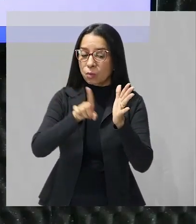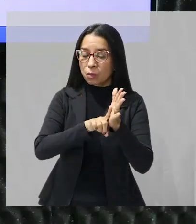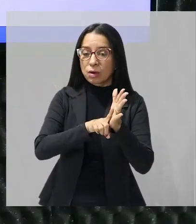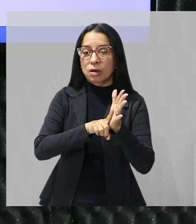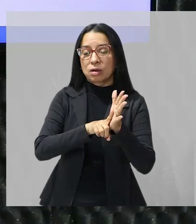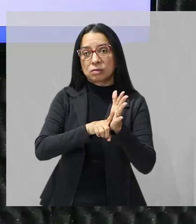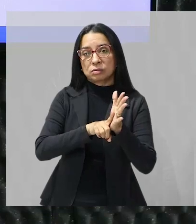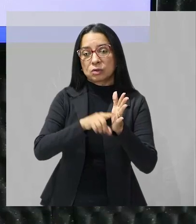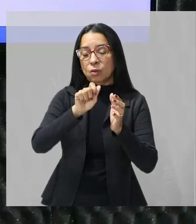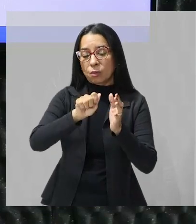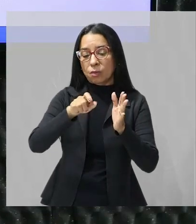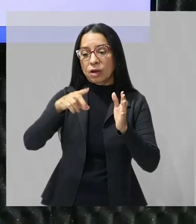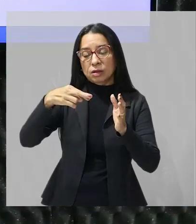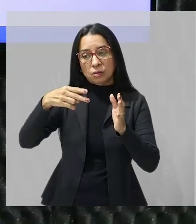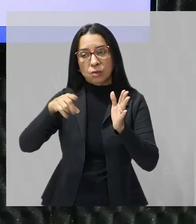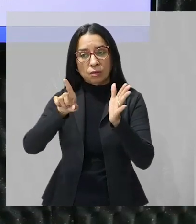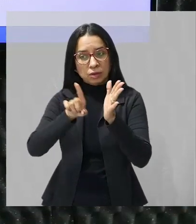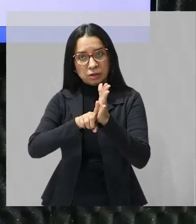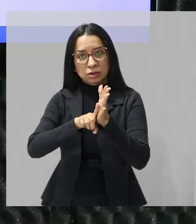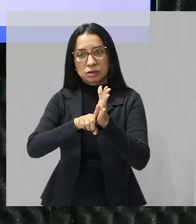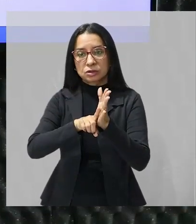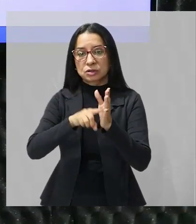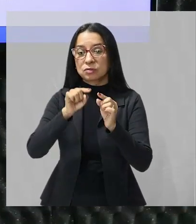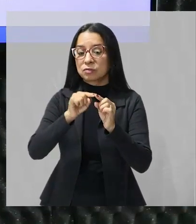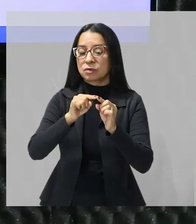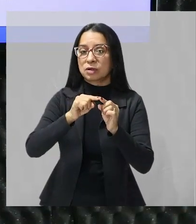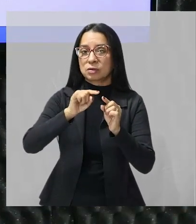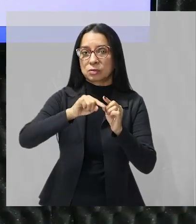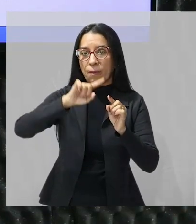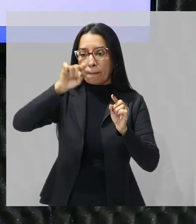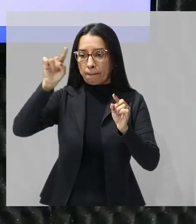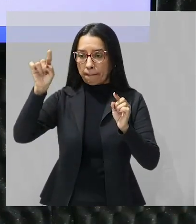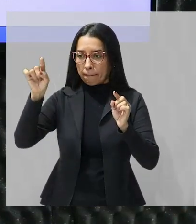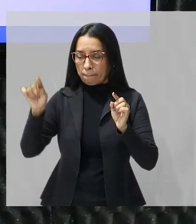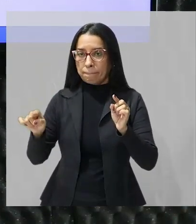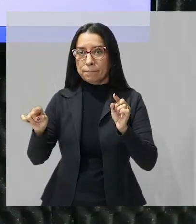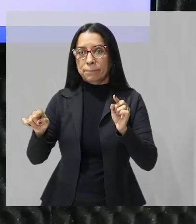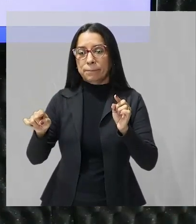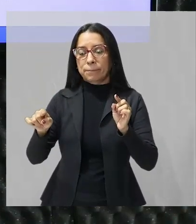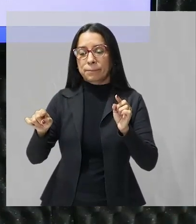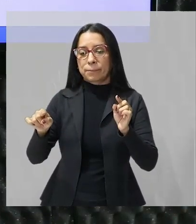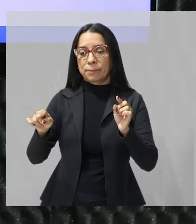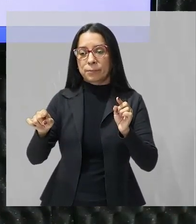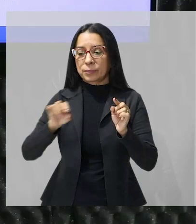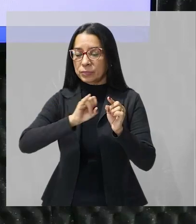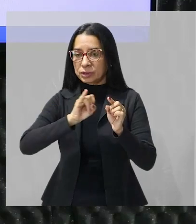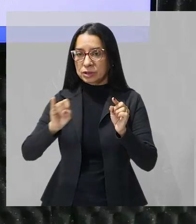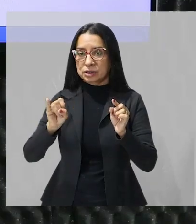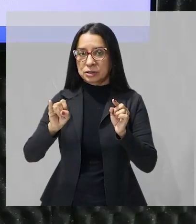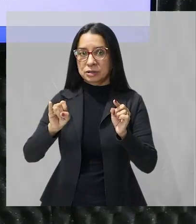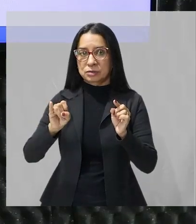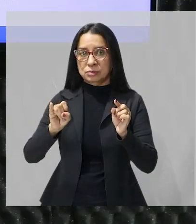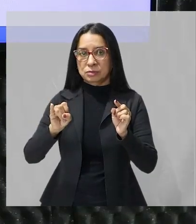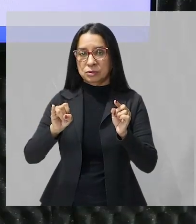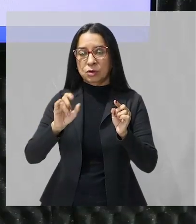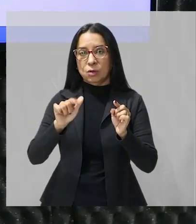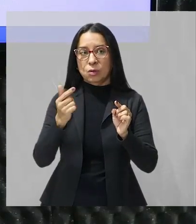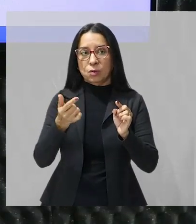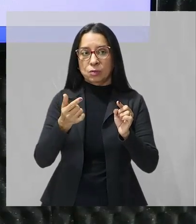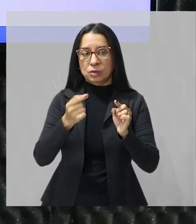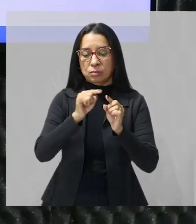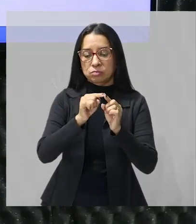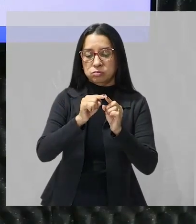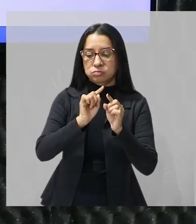essa parábola tem concavidade para baixo, portanto, ela tem ponto de máximo. Se a parábola tiver, né, a